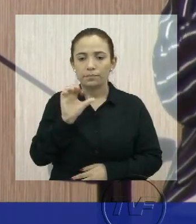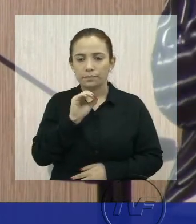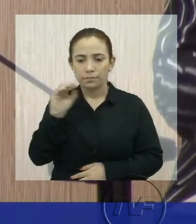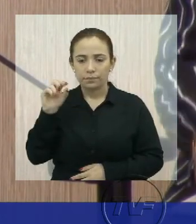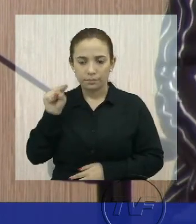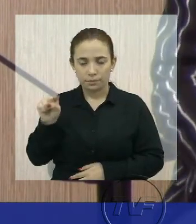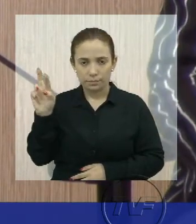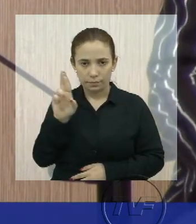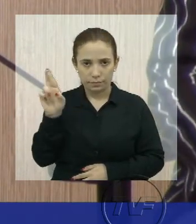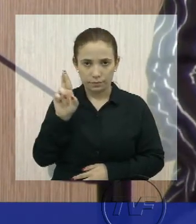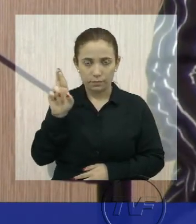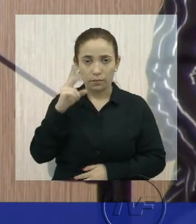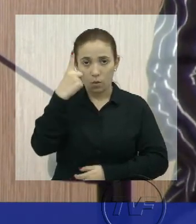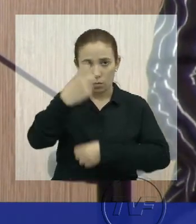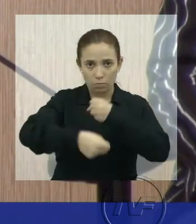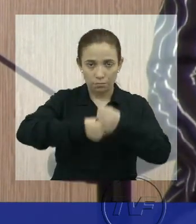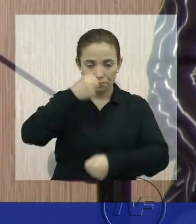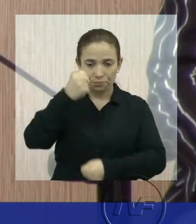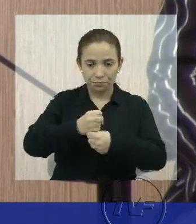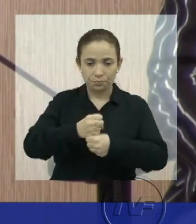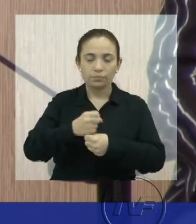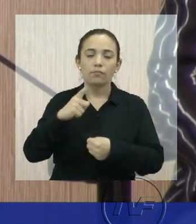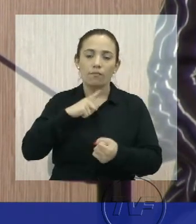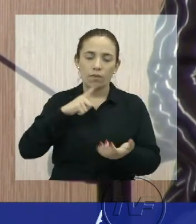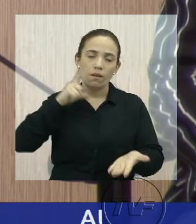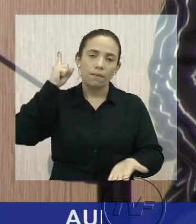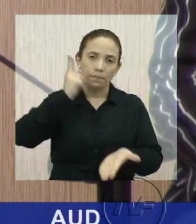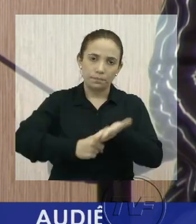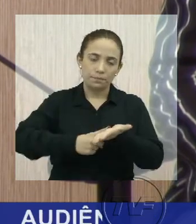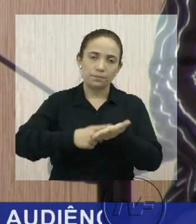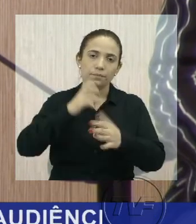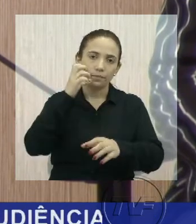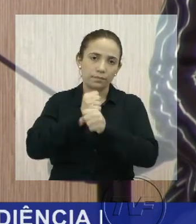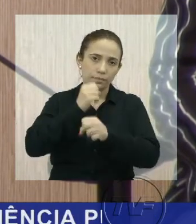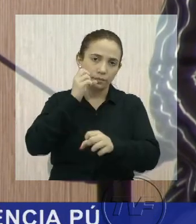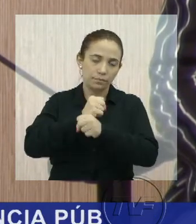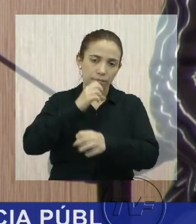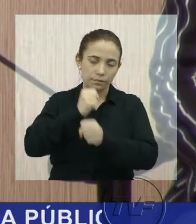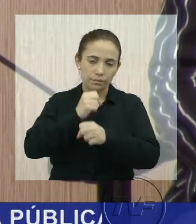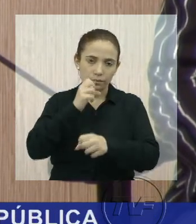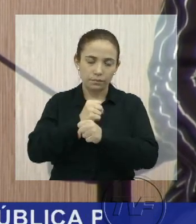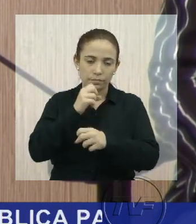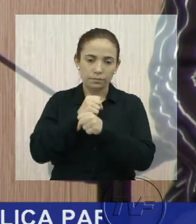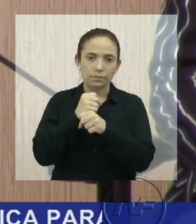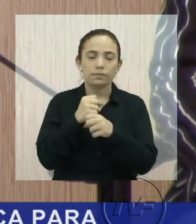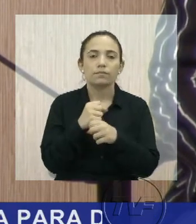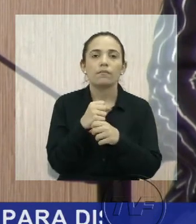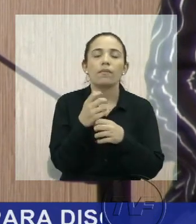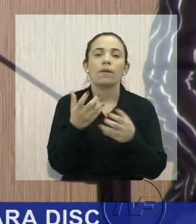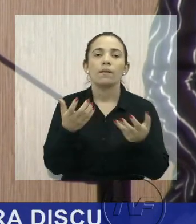R$3.600.000 por ano, certo? É um termo também da contabilidade.